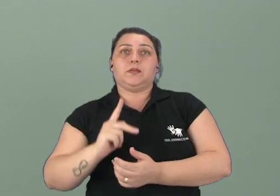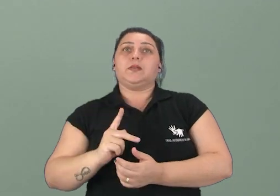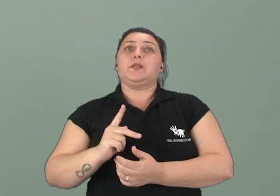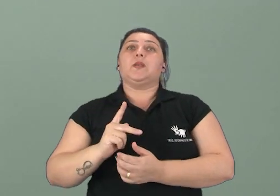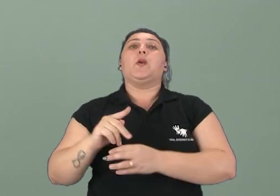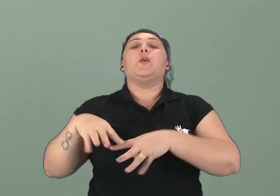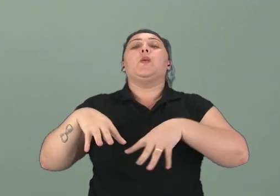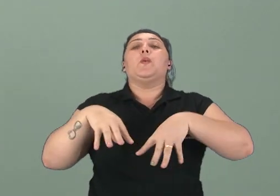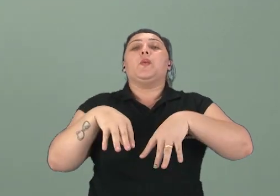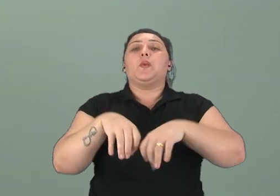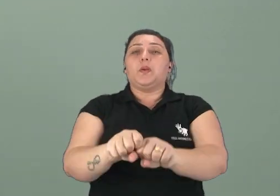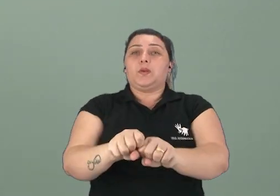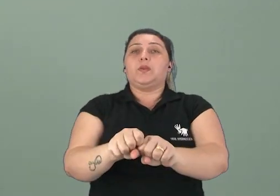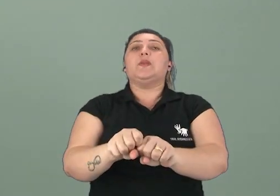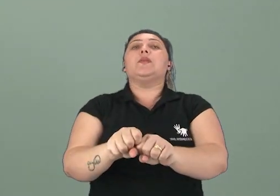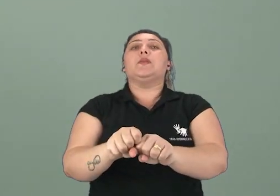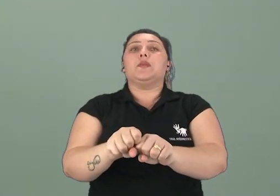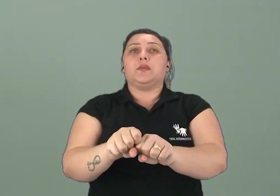o território,